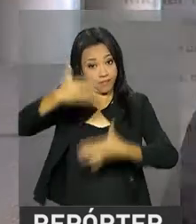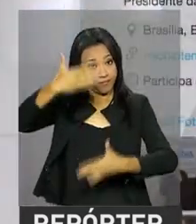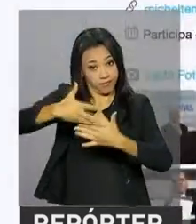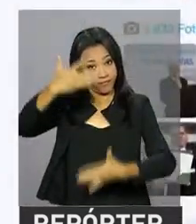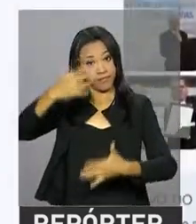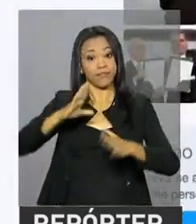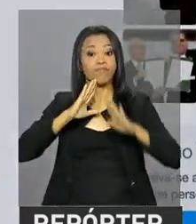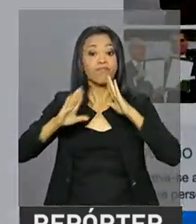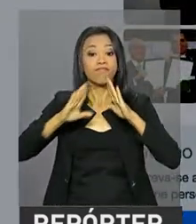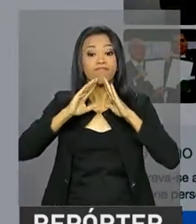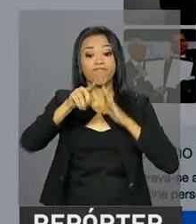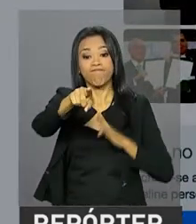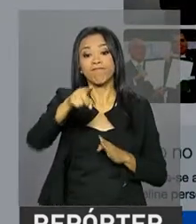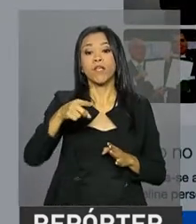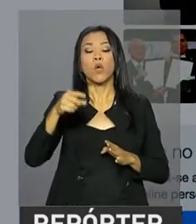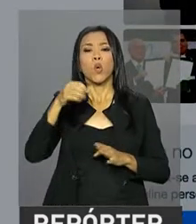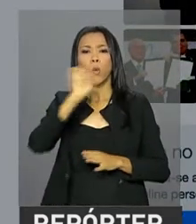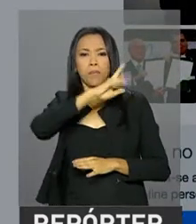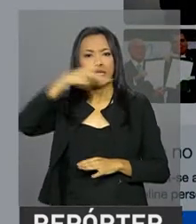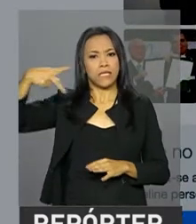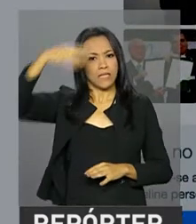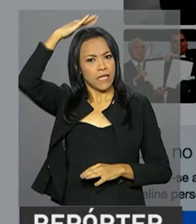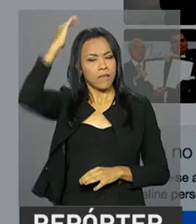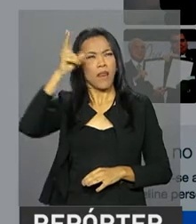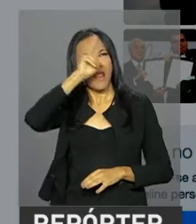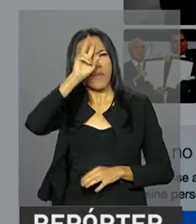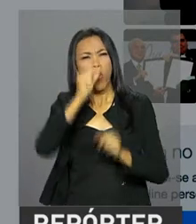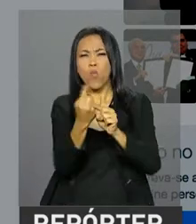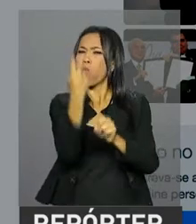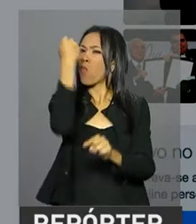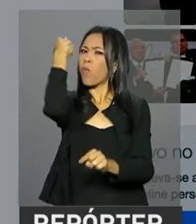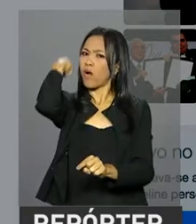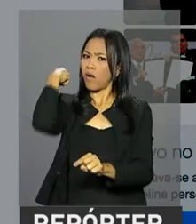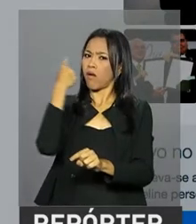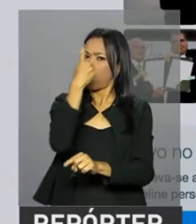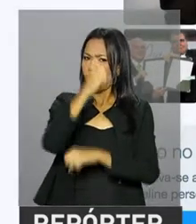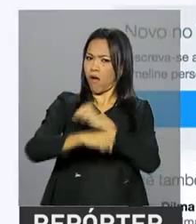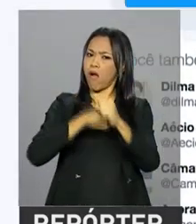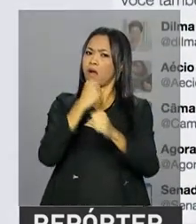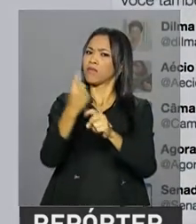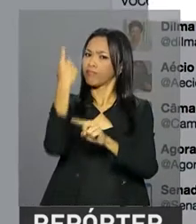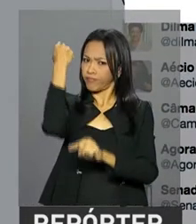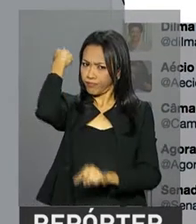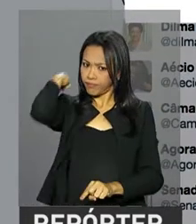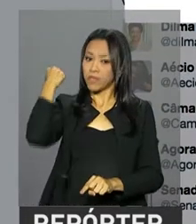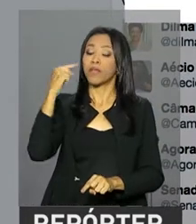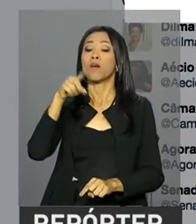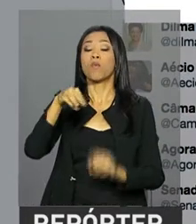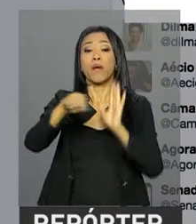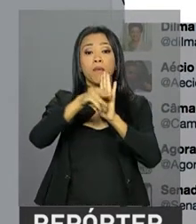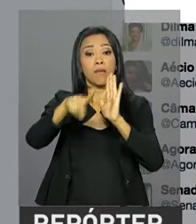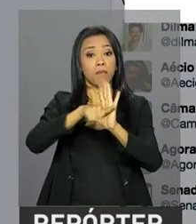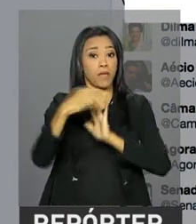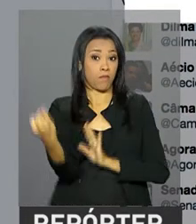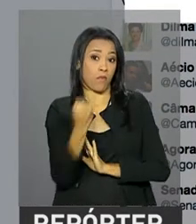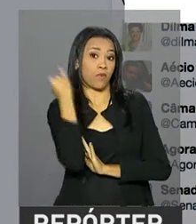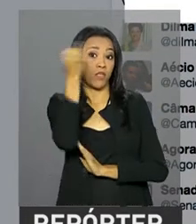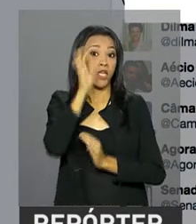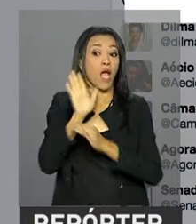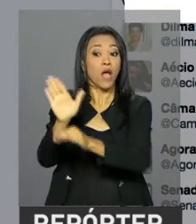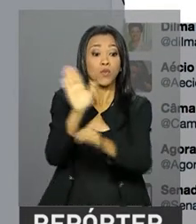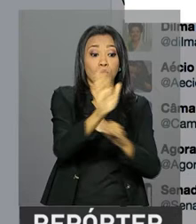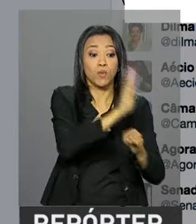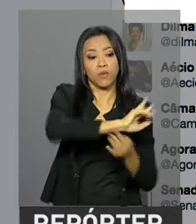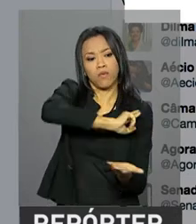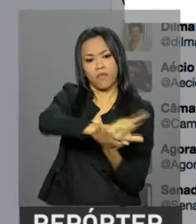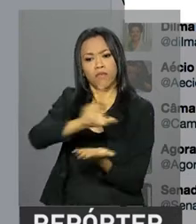ele lembrou que há um ano um ano atrás ele adotava uma medida importante e que ajudou a salvar centenas de